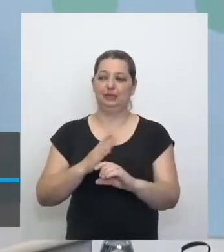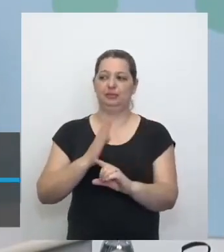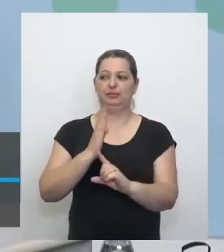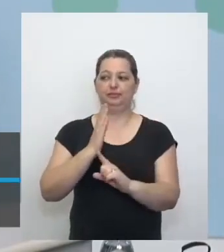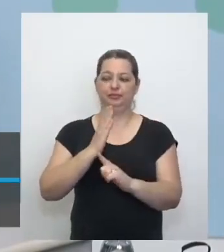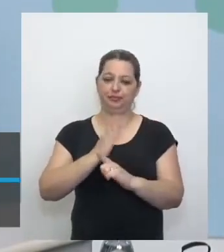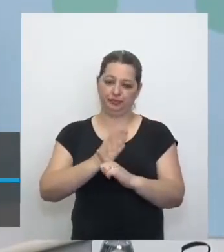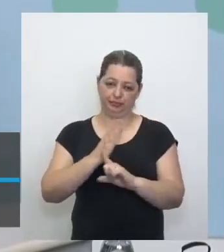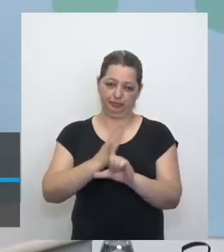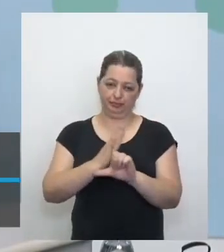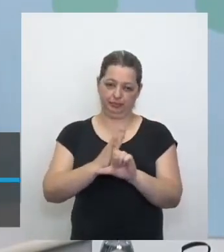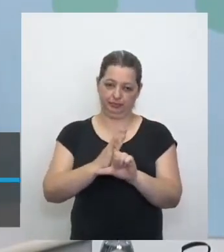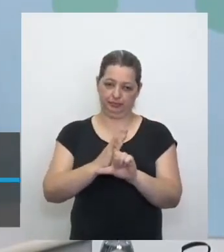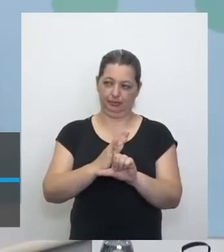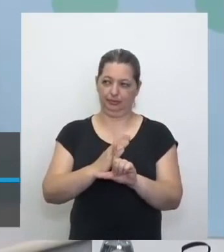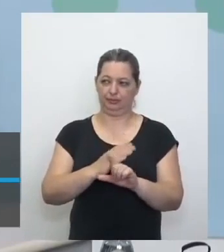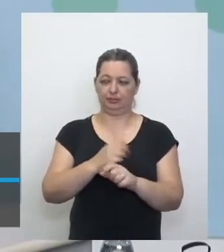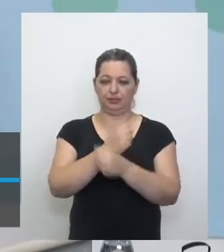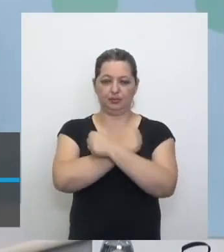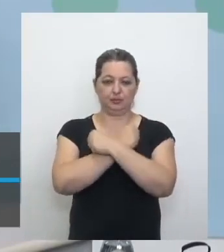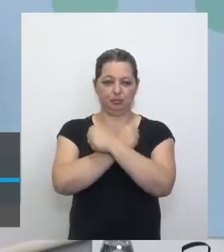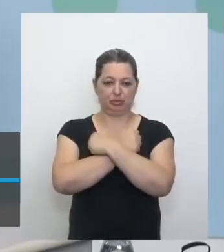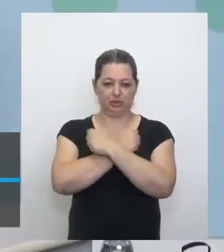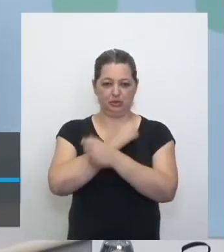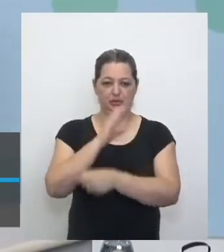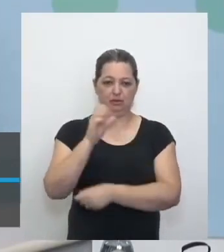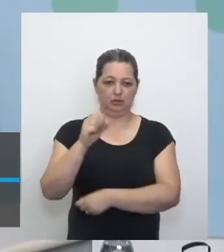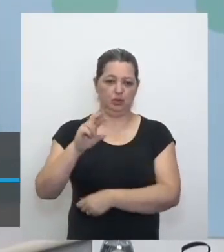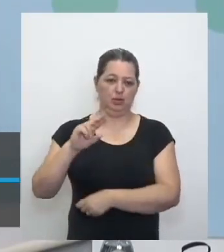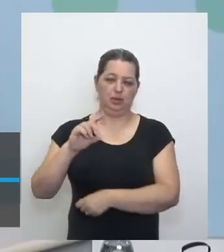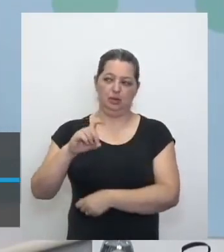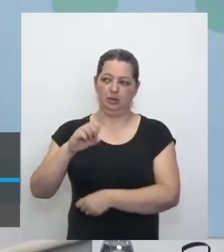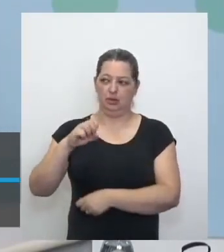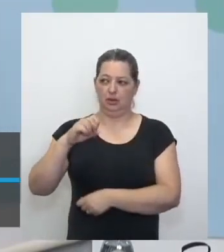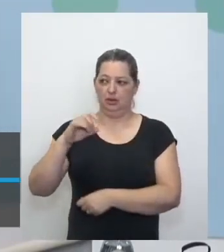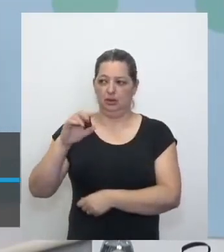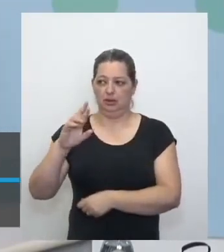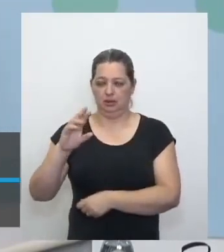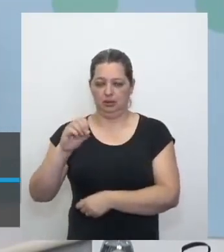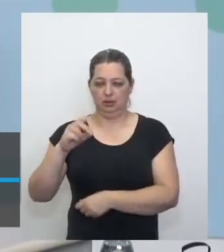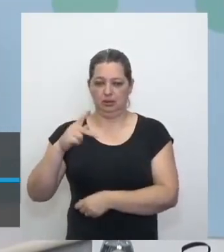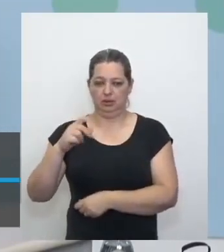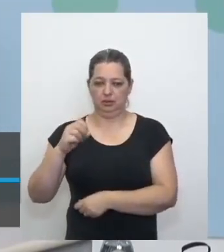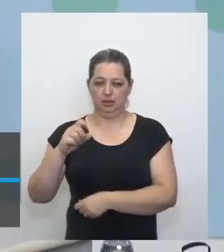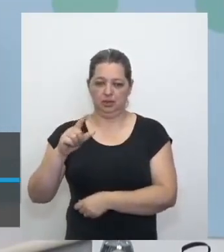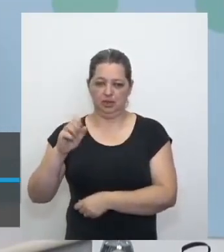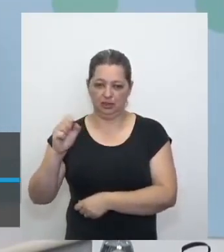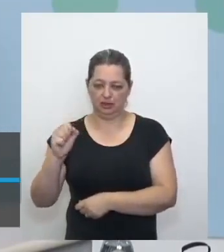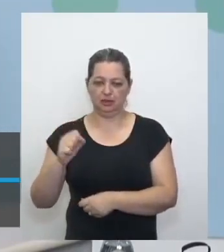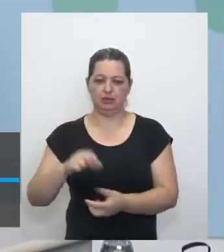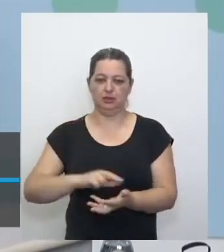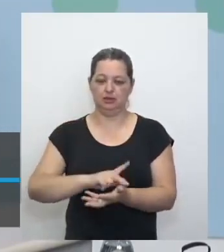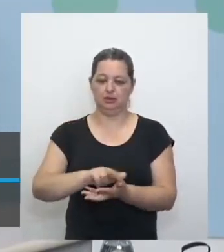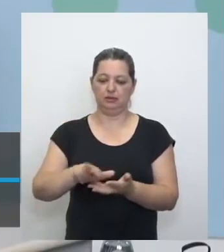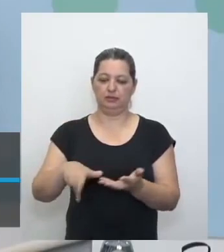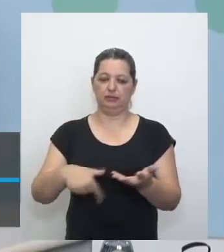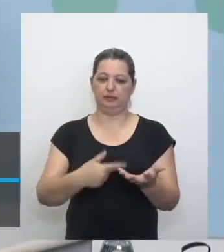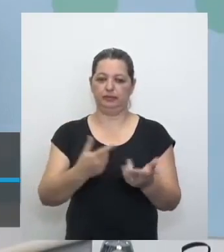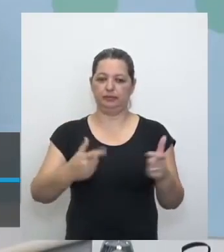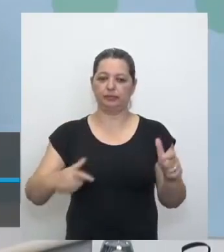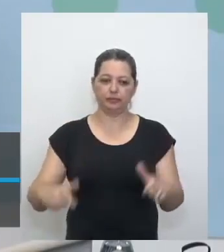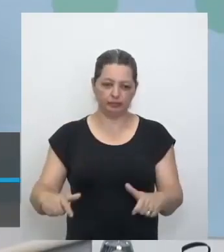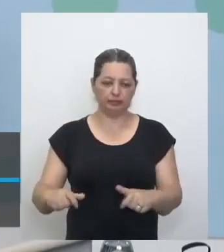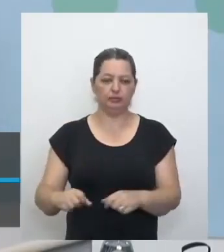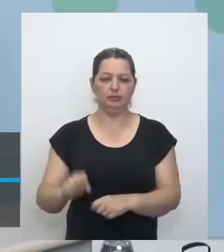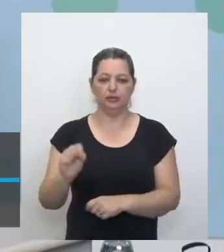de Cordeirópolis, Olímpia, Penápolis, Santa Gertrudes, Lorena, Sul